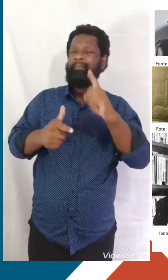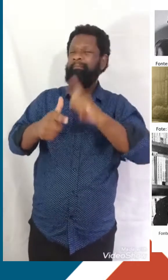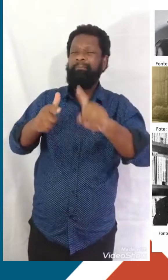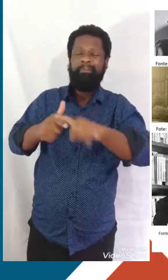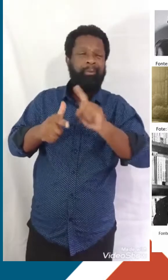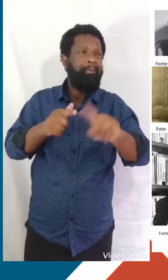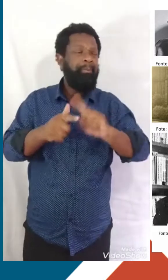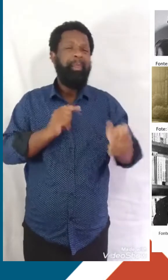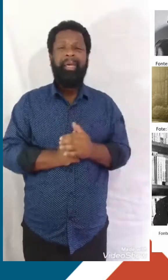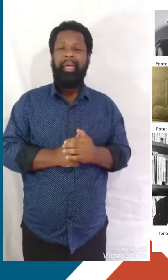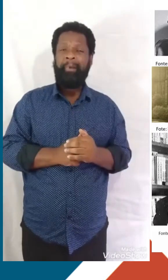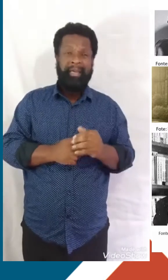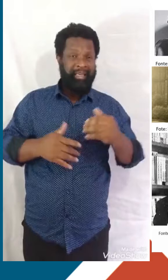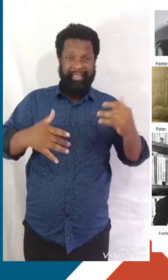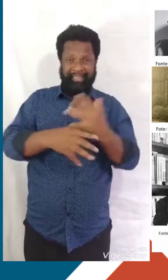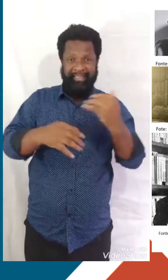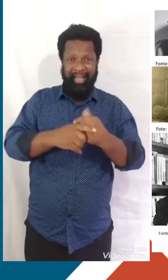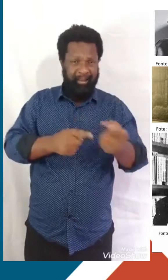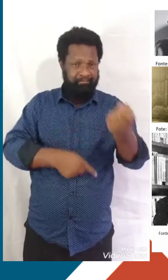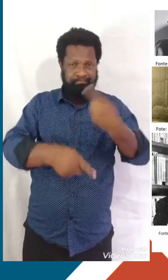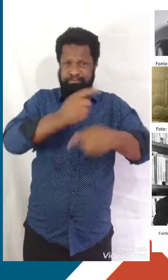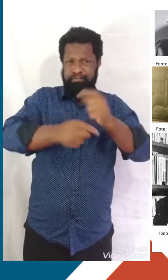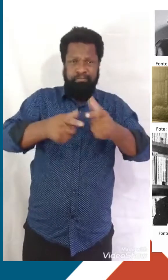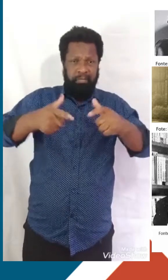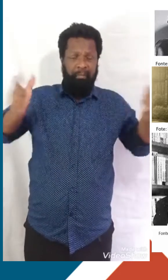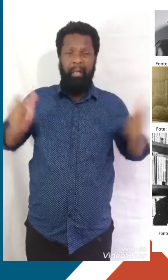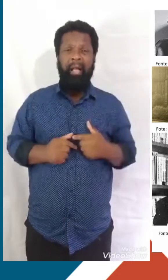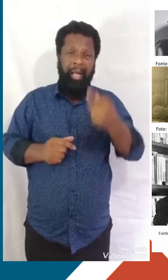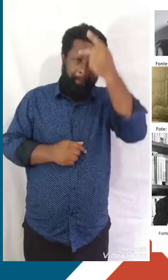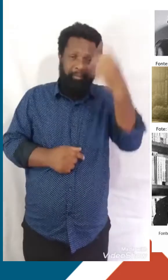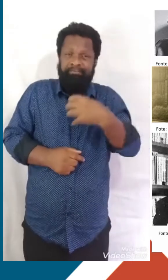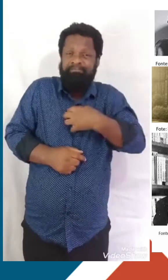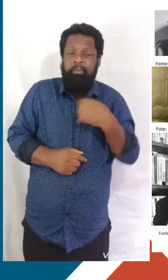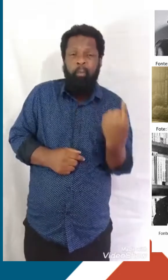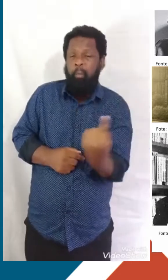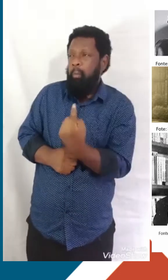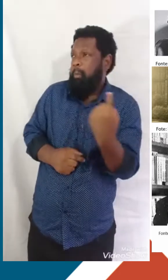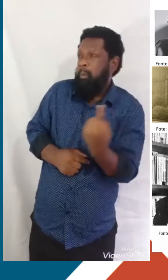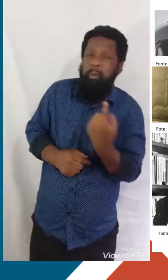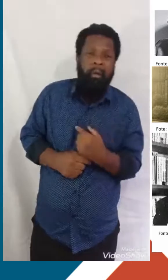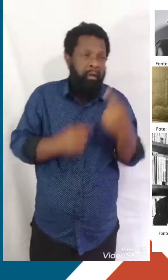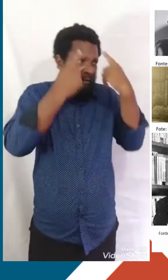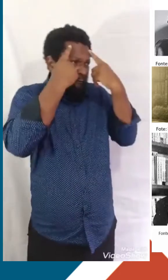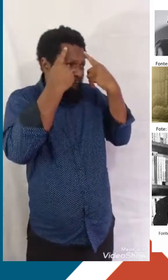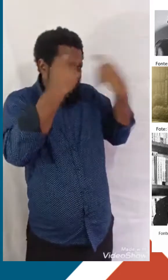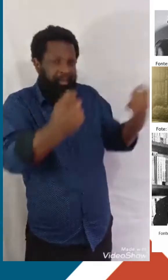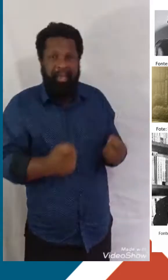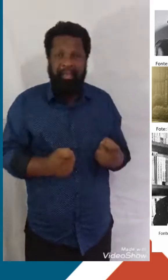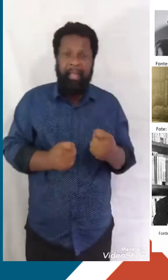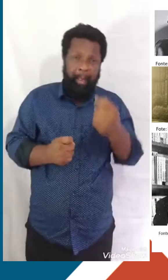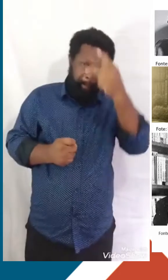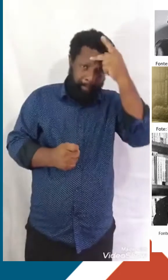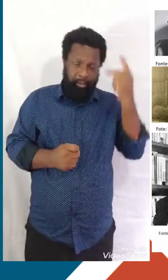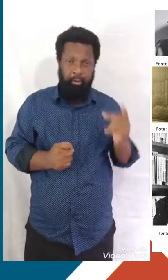progresso, desenvolvimento das grandes cidades, a solidão, a violência e as desigualdades